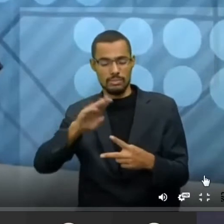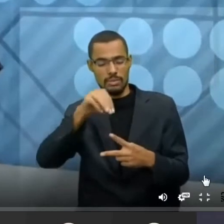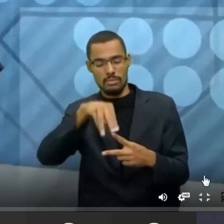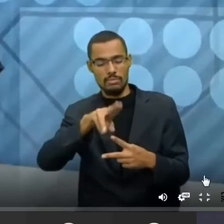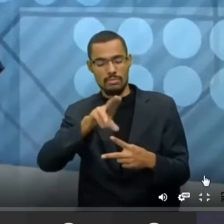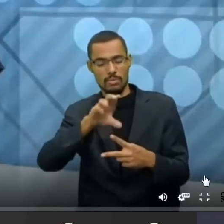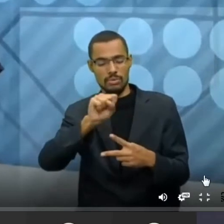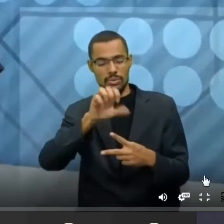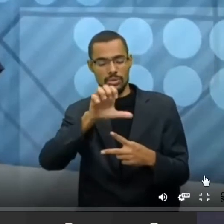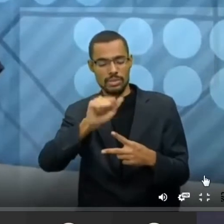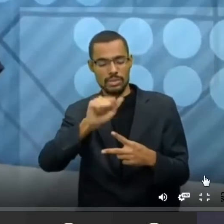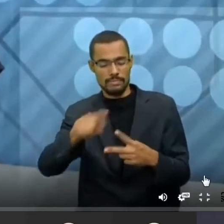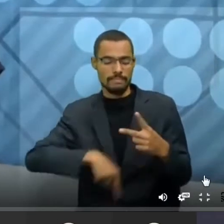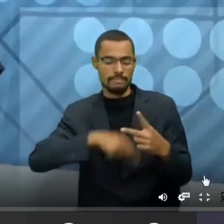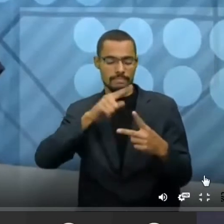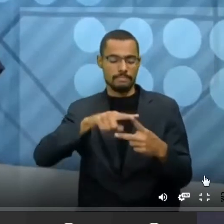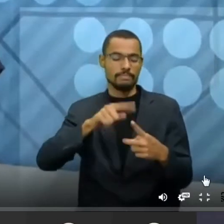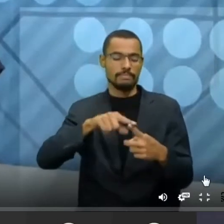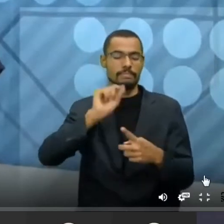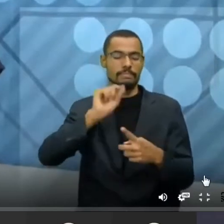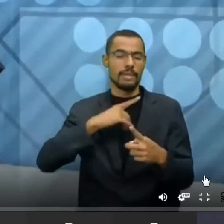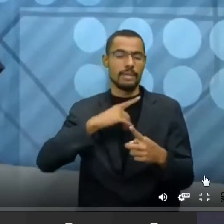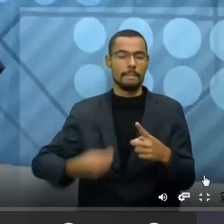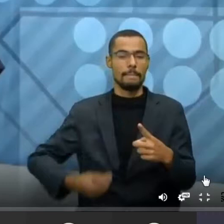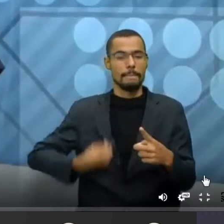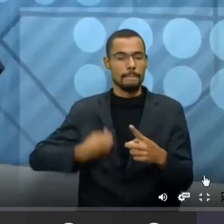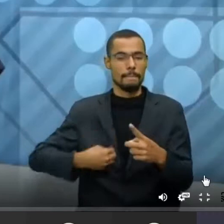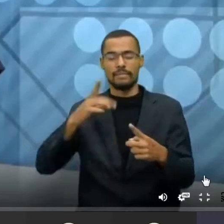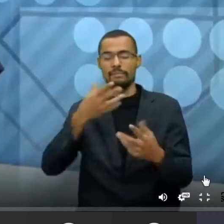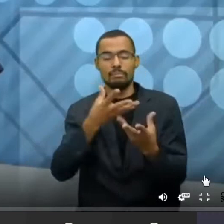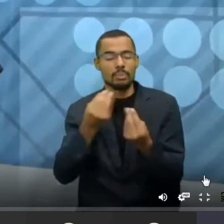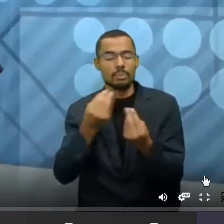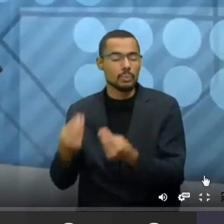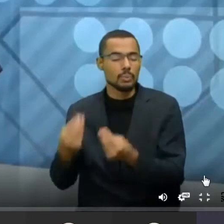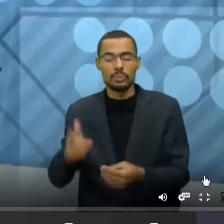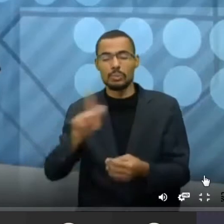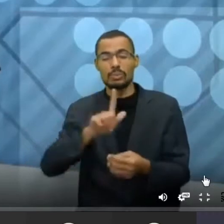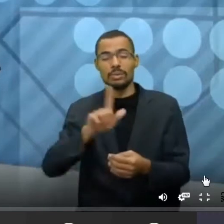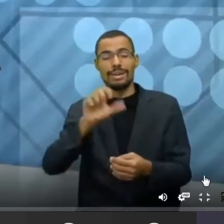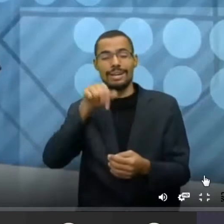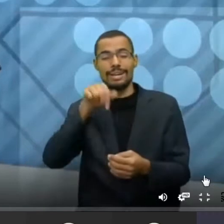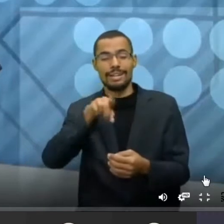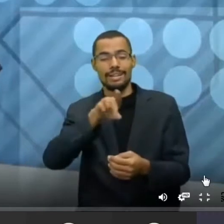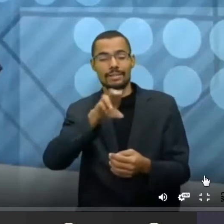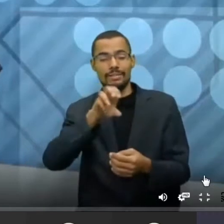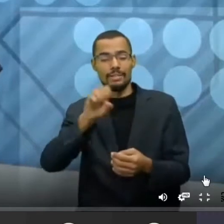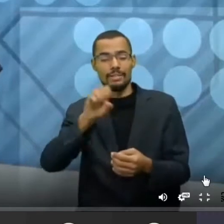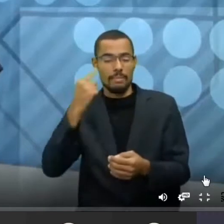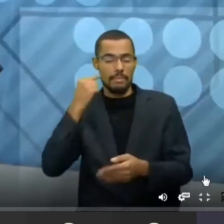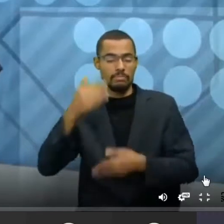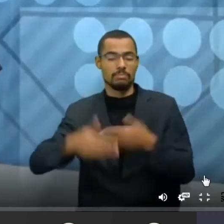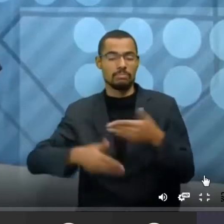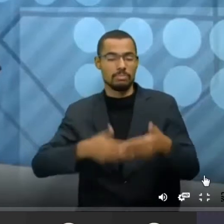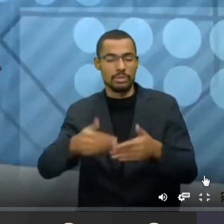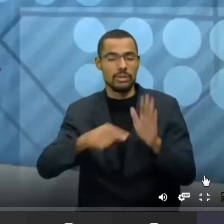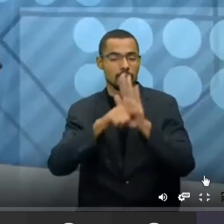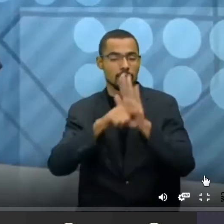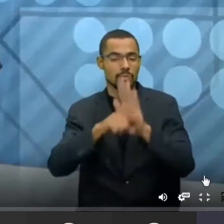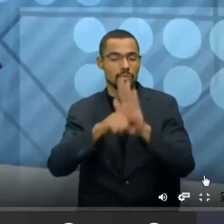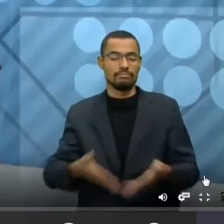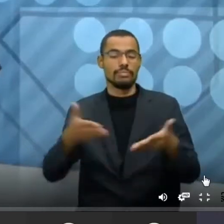Então, na camada de submucosa, eu tenho a presença de muitas glândulas que vão participar, né, no processo de